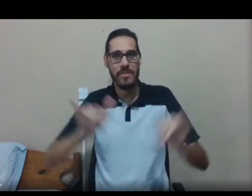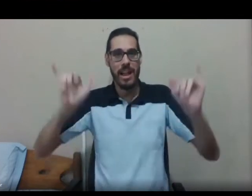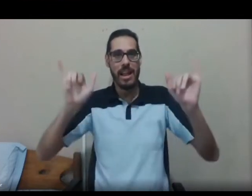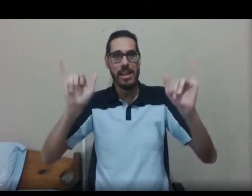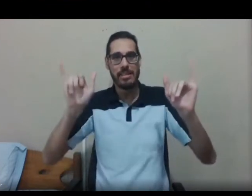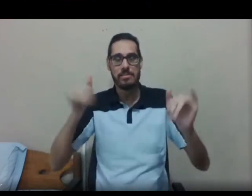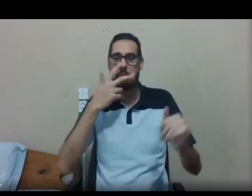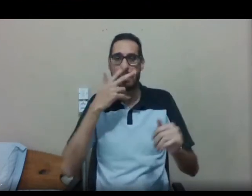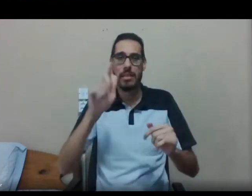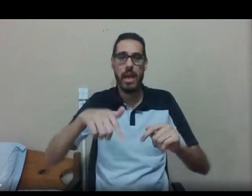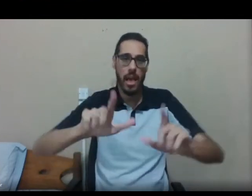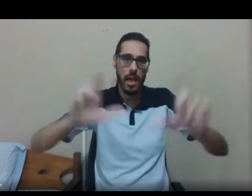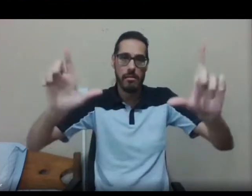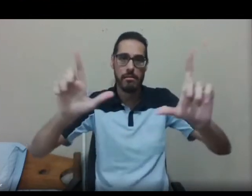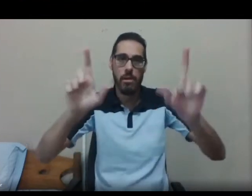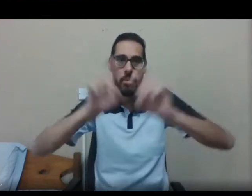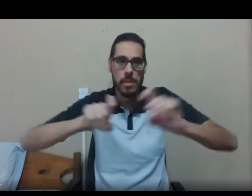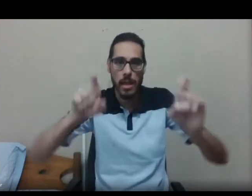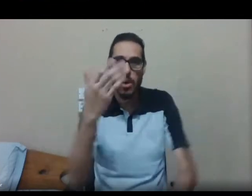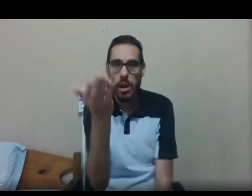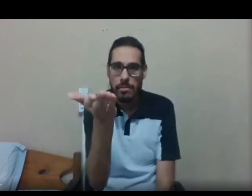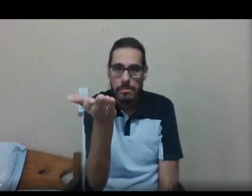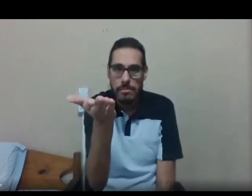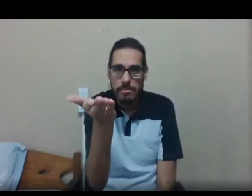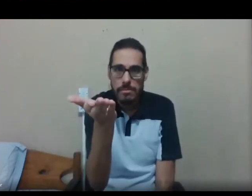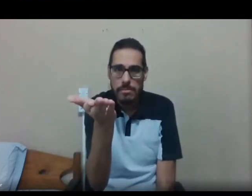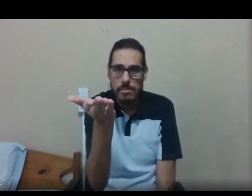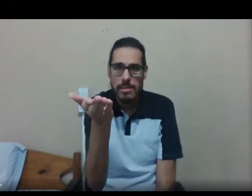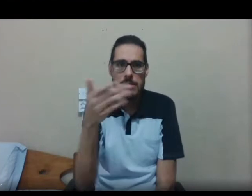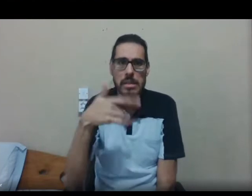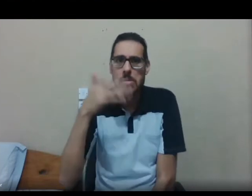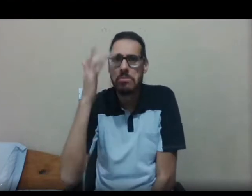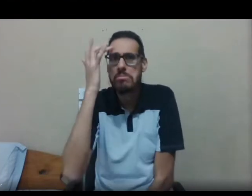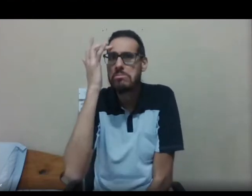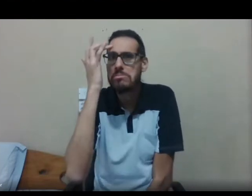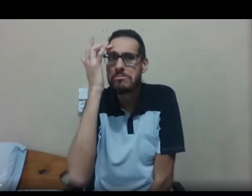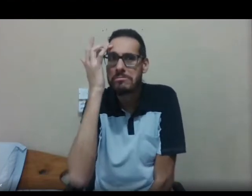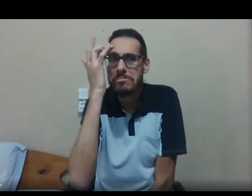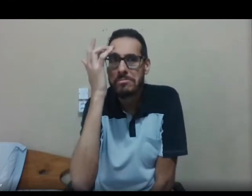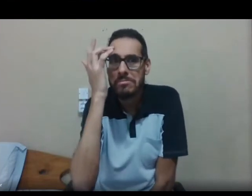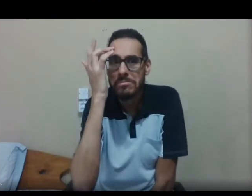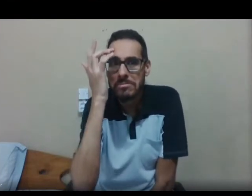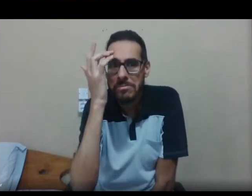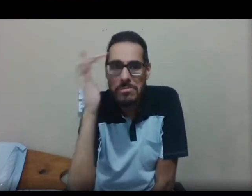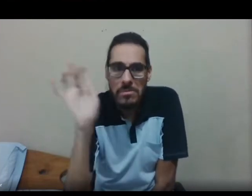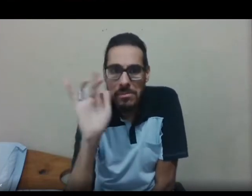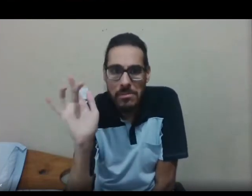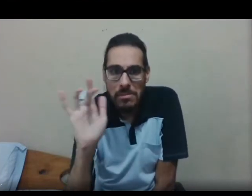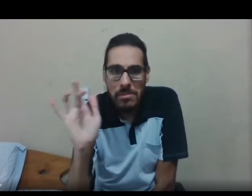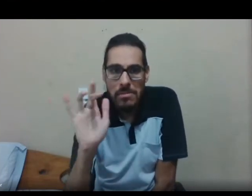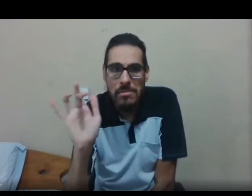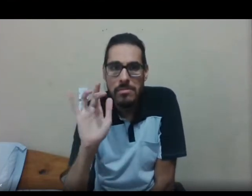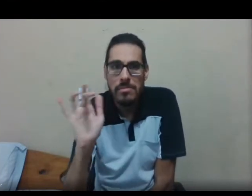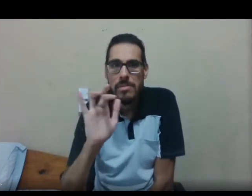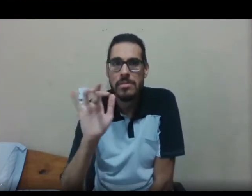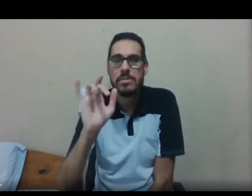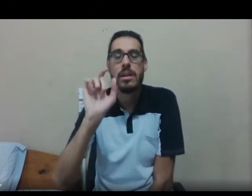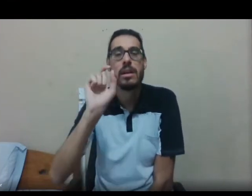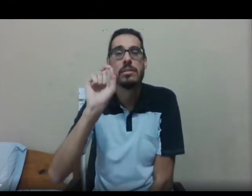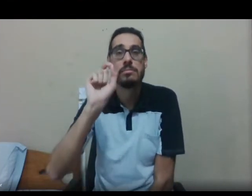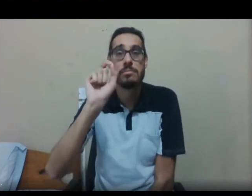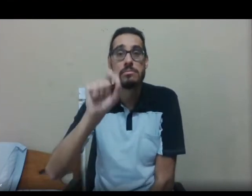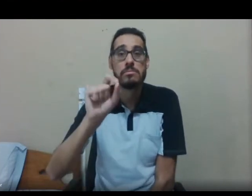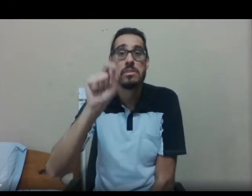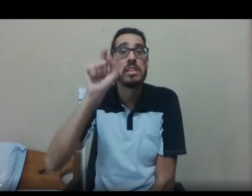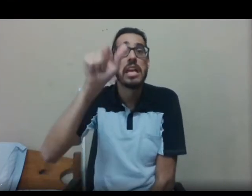com necessidades, tem pessoas que encontram também algumas dificuldades nesse processo, que não será fácil para eles,